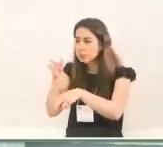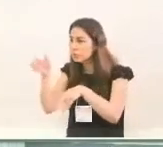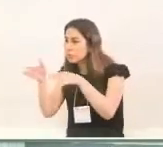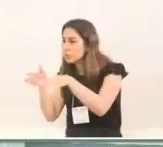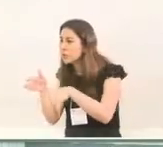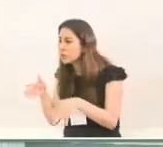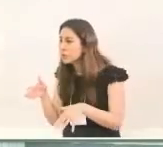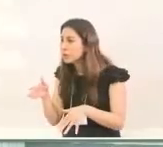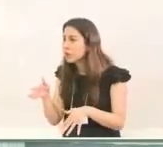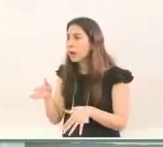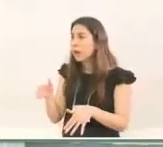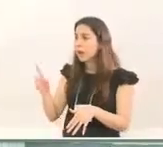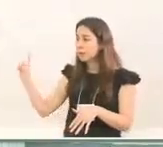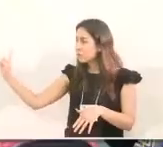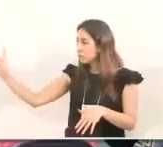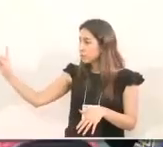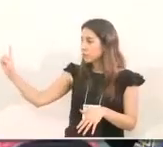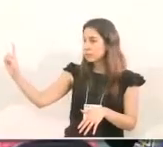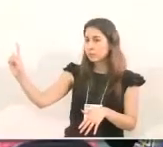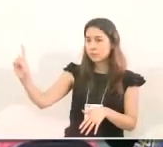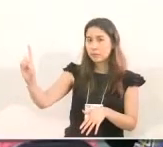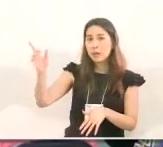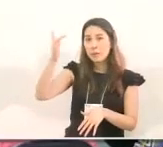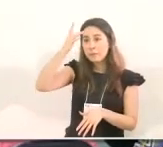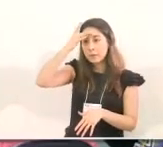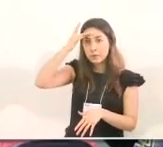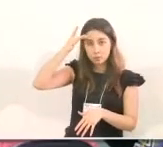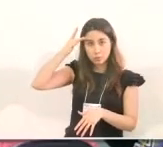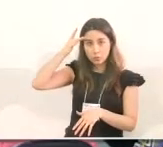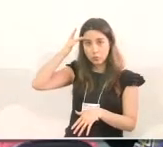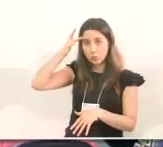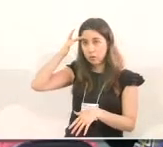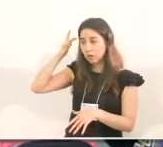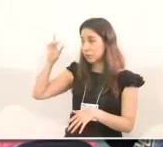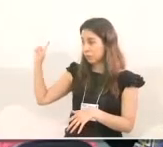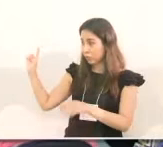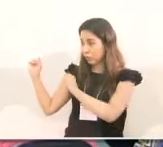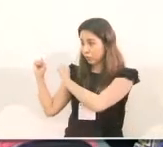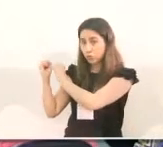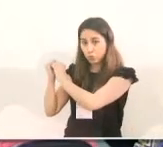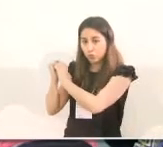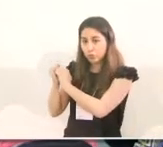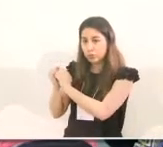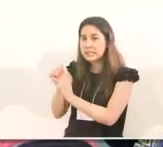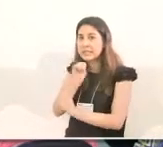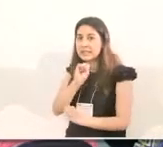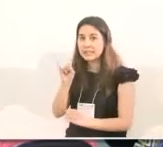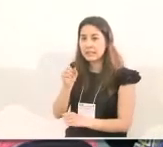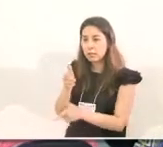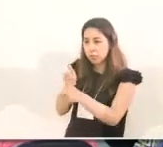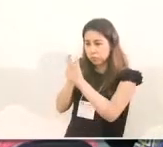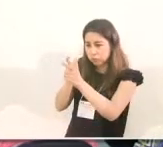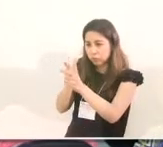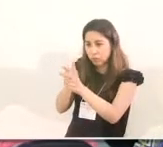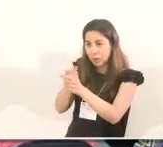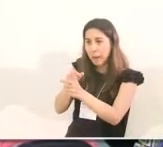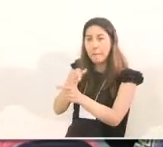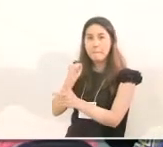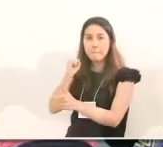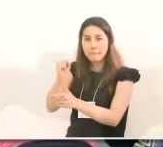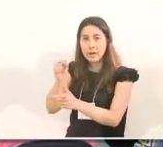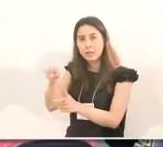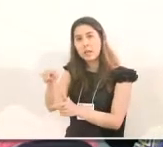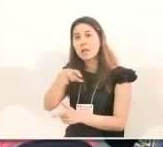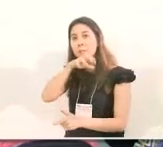passava alguém a mando dele é ressarcindo os prejuízos que ele teria causado né